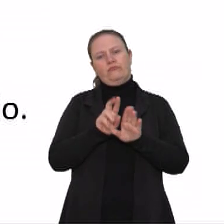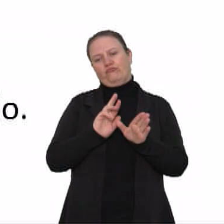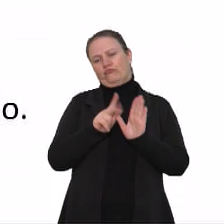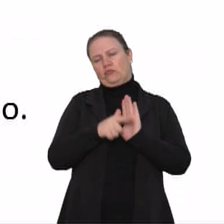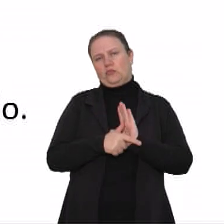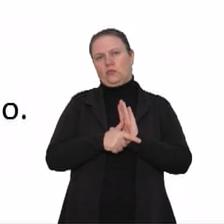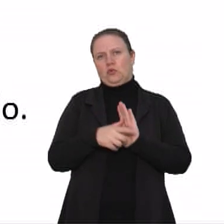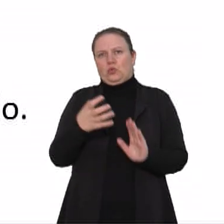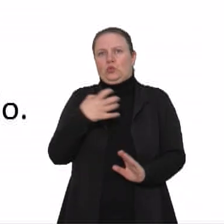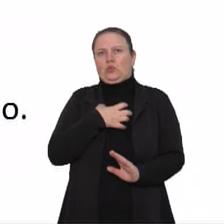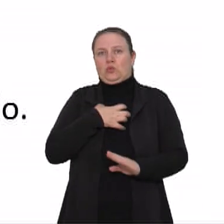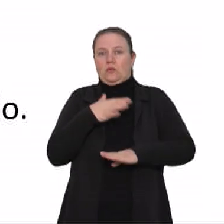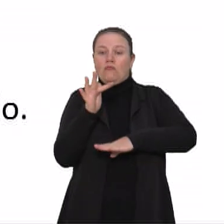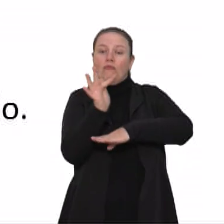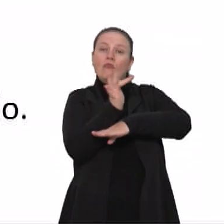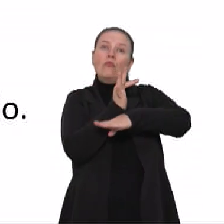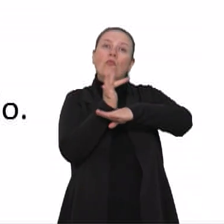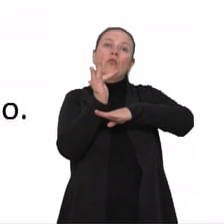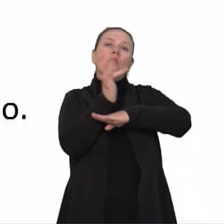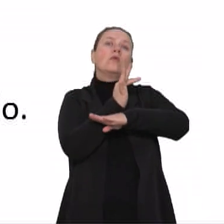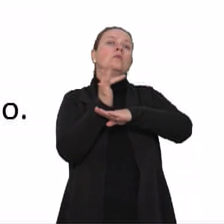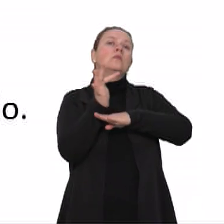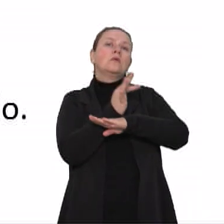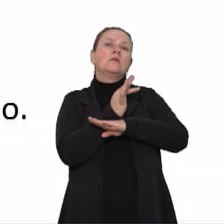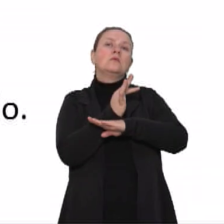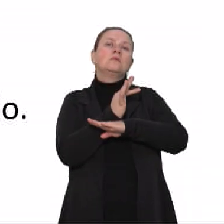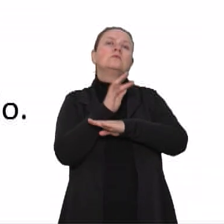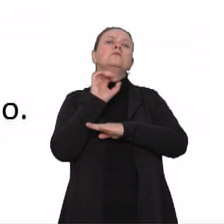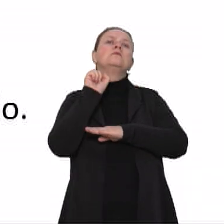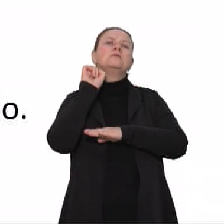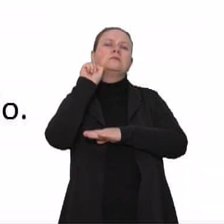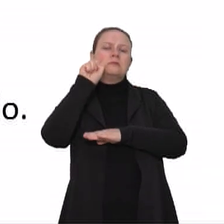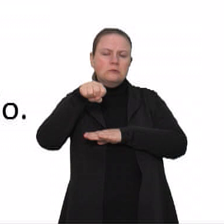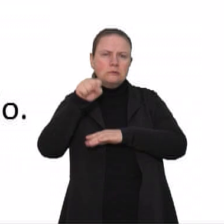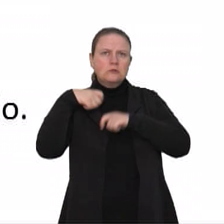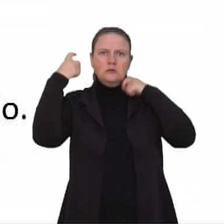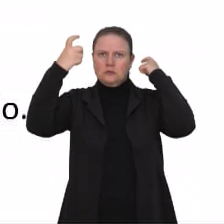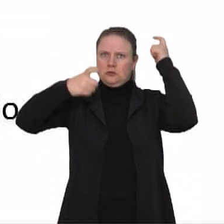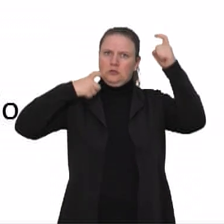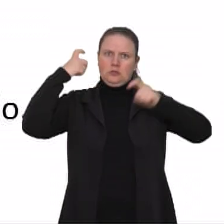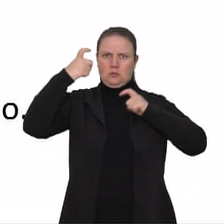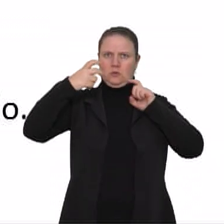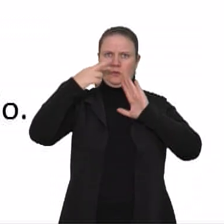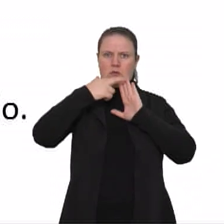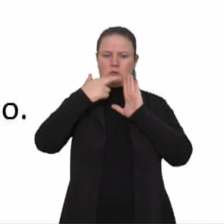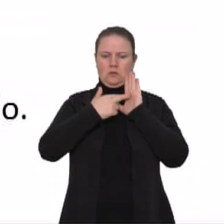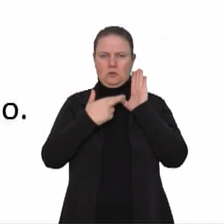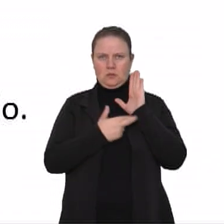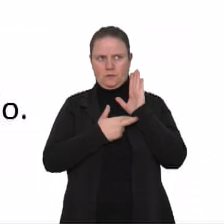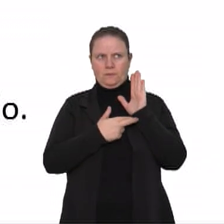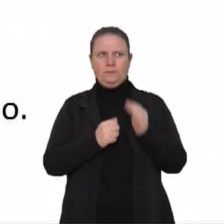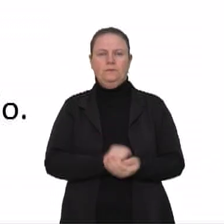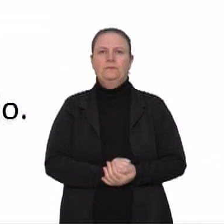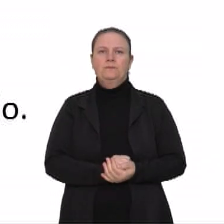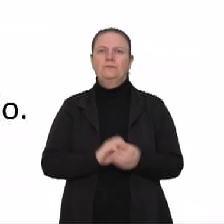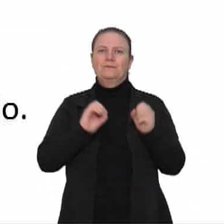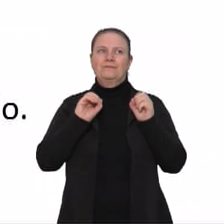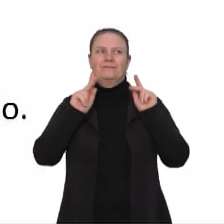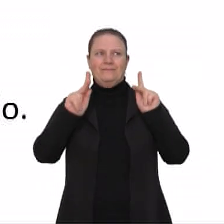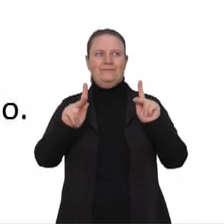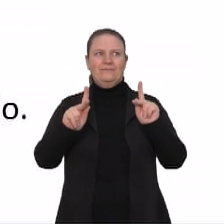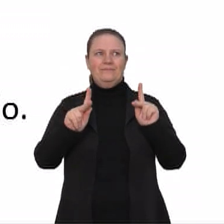modo formal e vai sim se preocupar com as regras da norma padrão. Tudo bem?